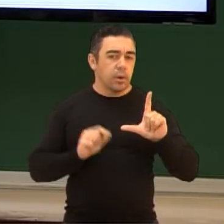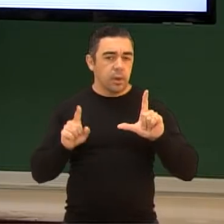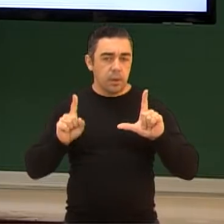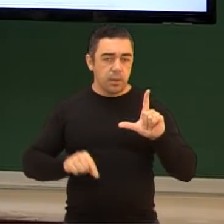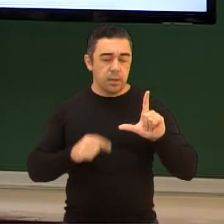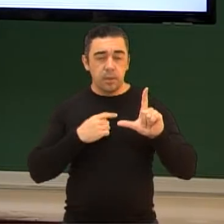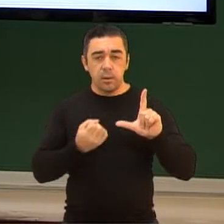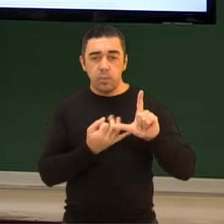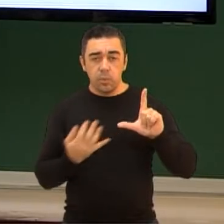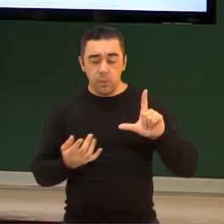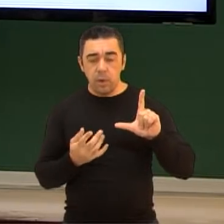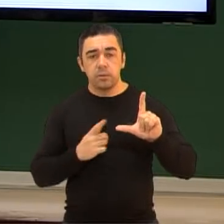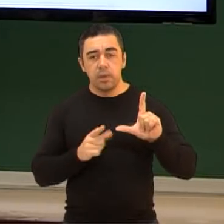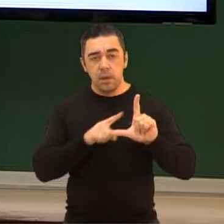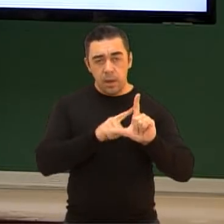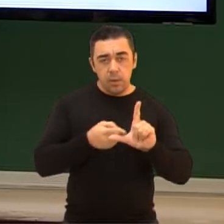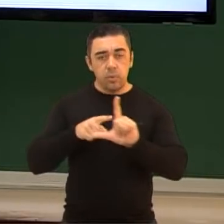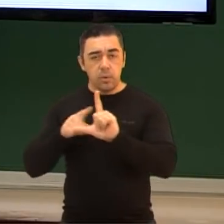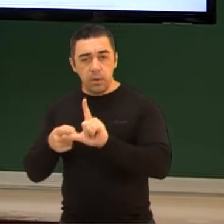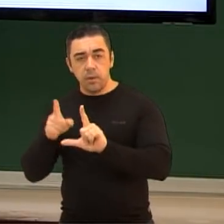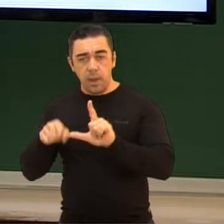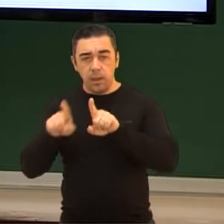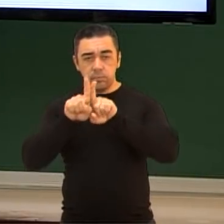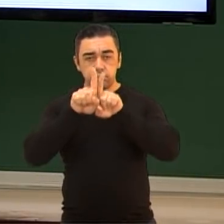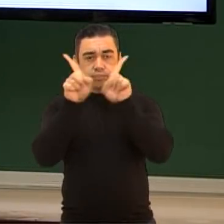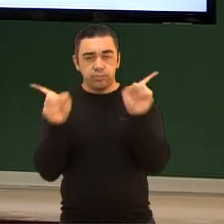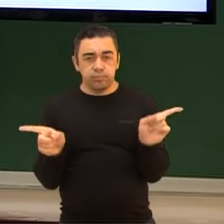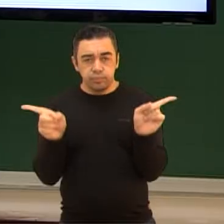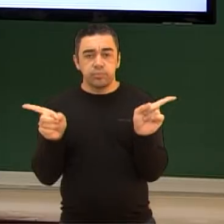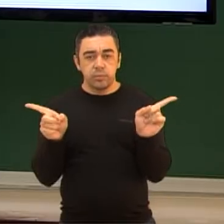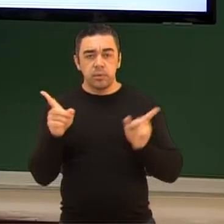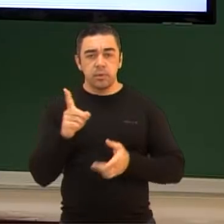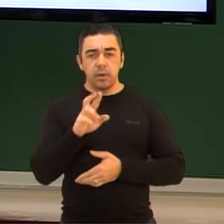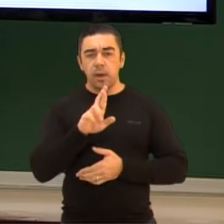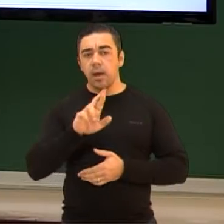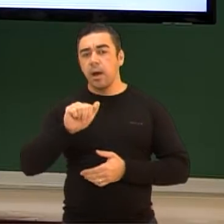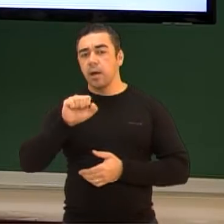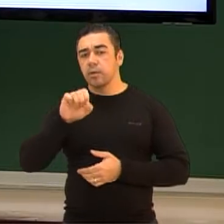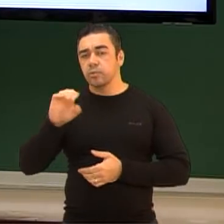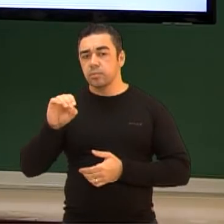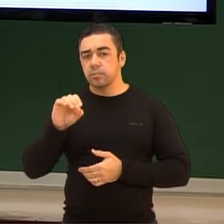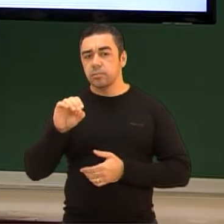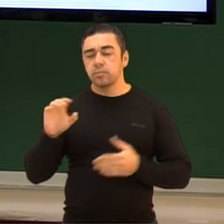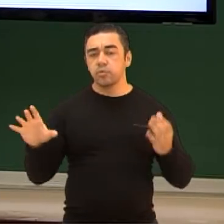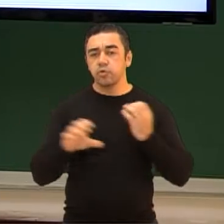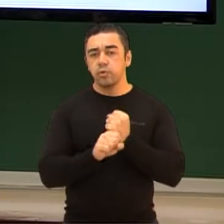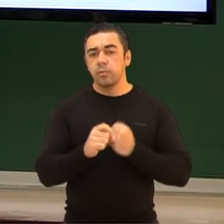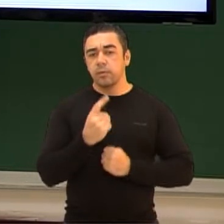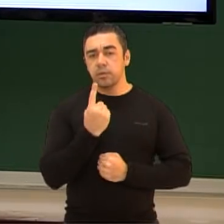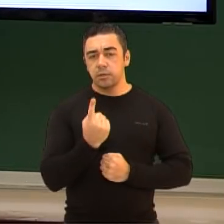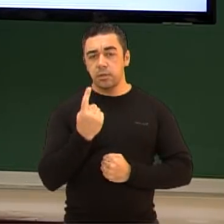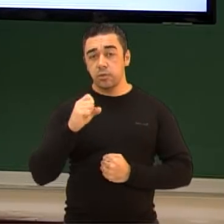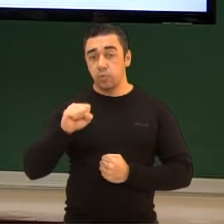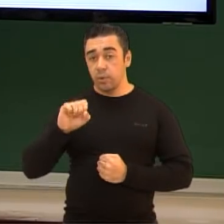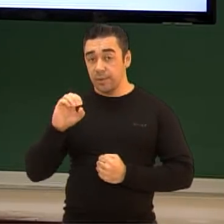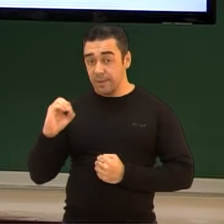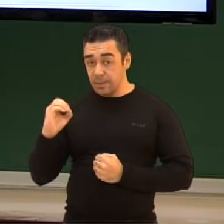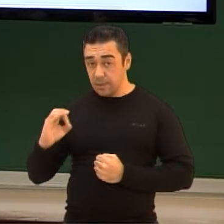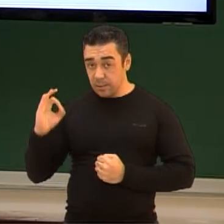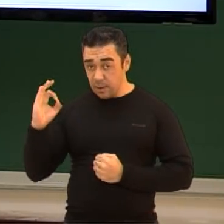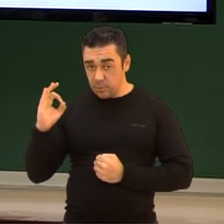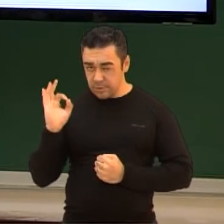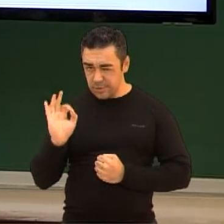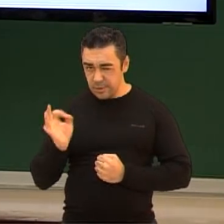as medidas resultam no ângulo raso. Quem que é o ângulo raso mesmo? Um ângulo de 180